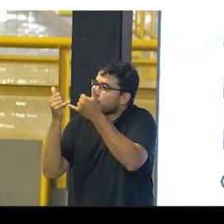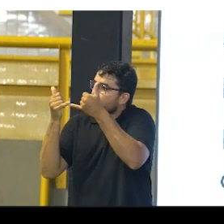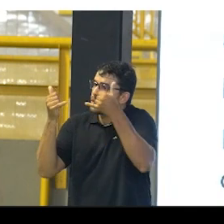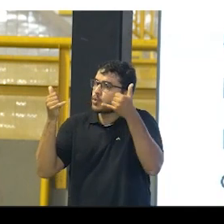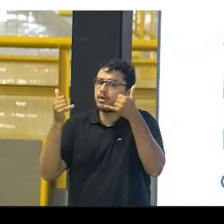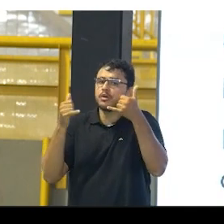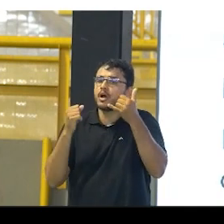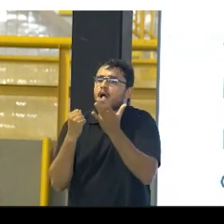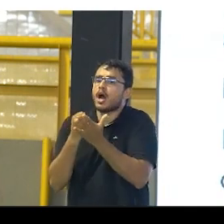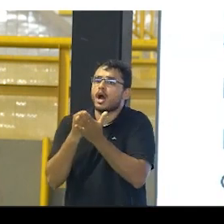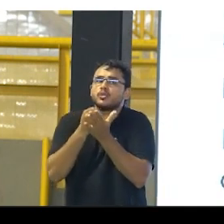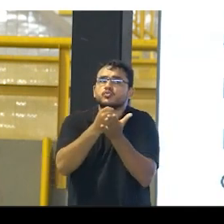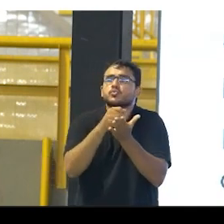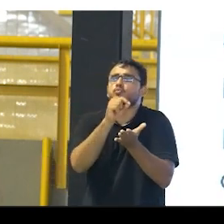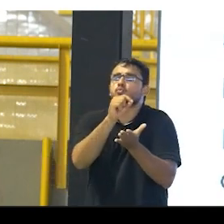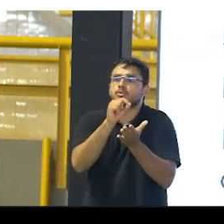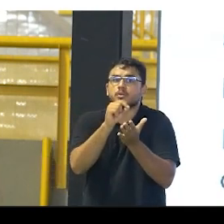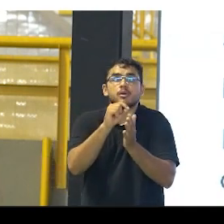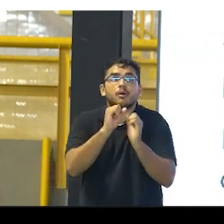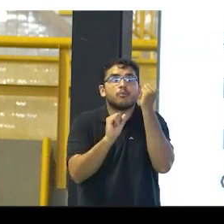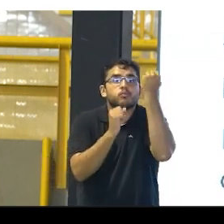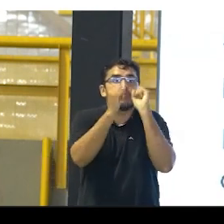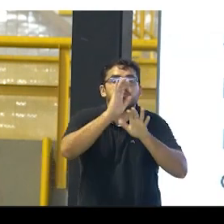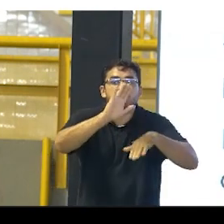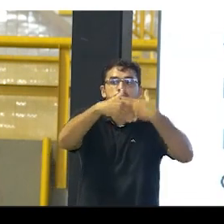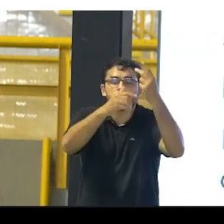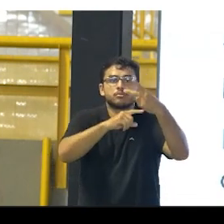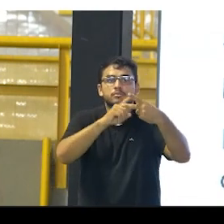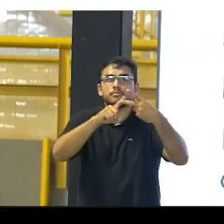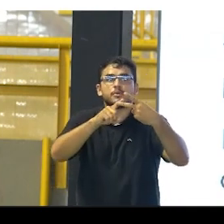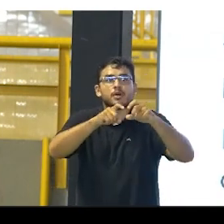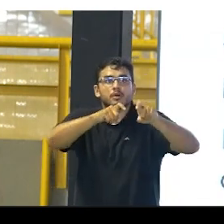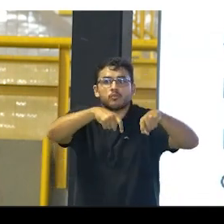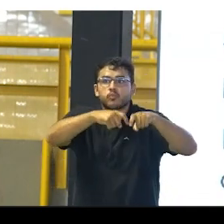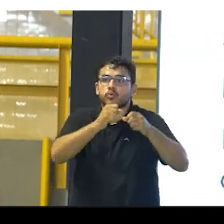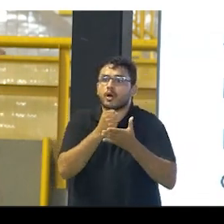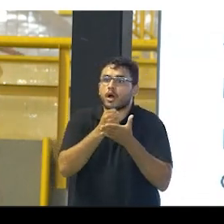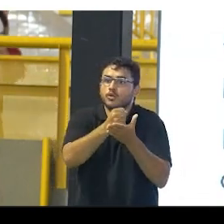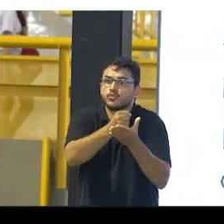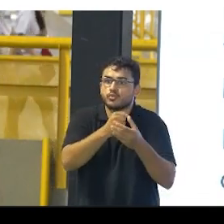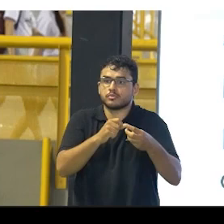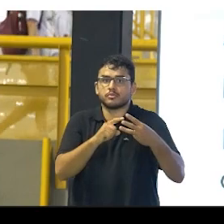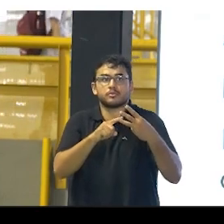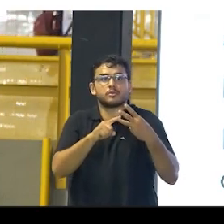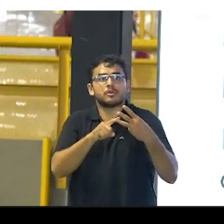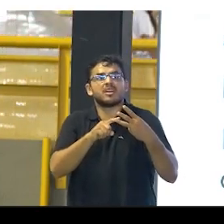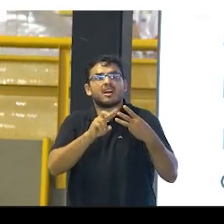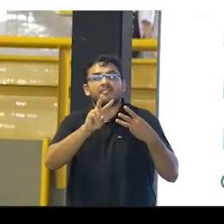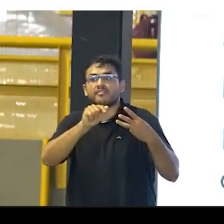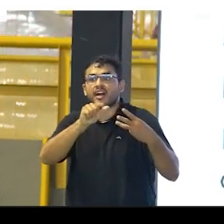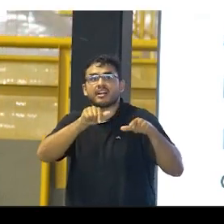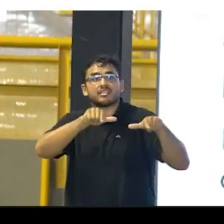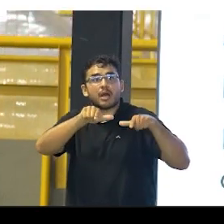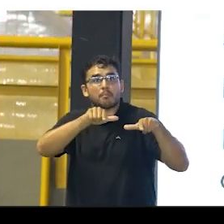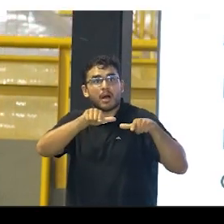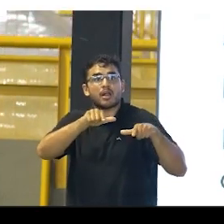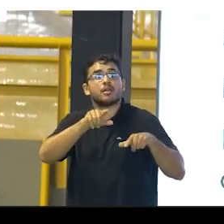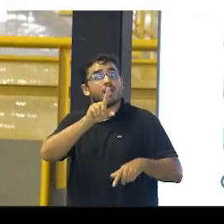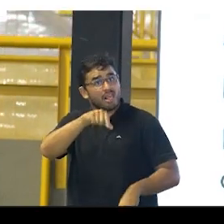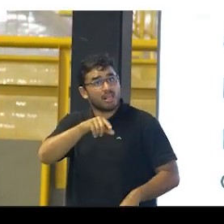agropecuária, não tem produção econômica, não tem emprego, não tem renda. Então, na hora de um racionamento, você tem